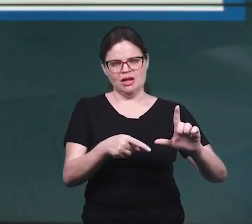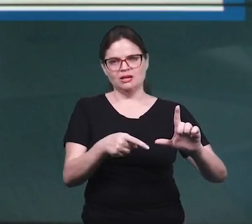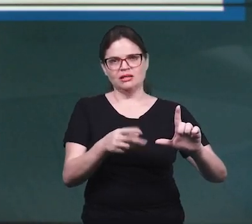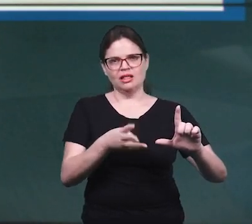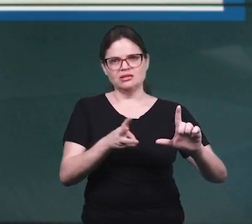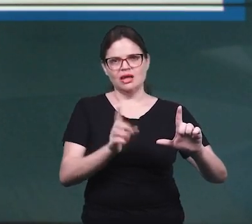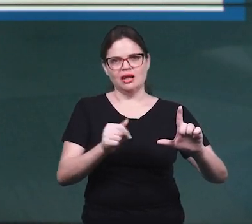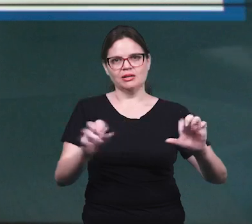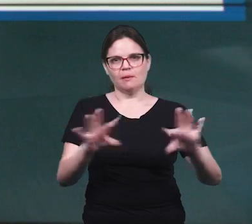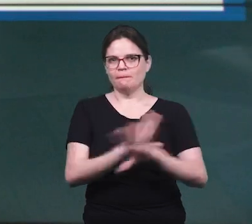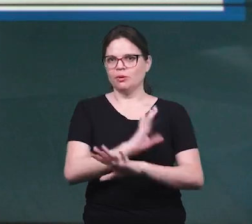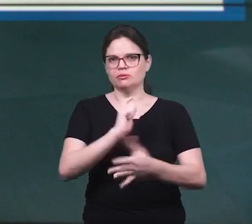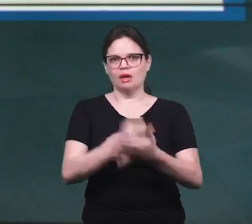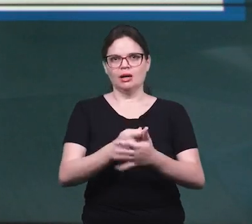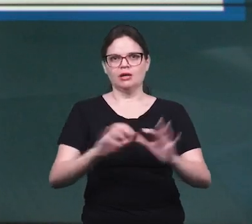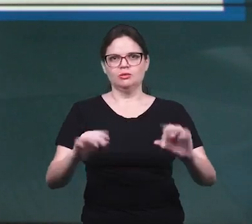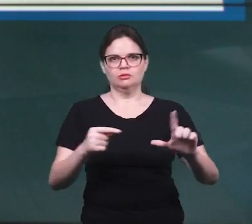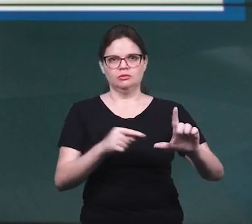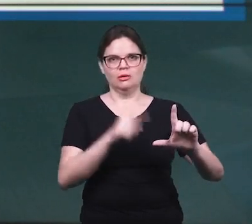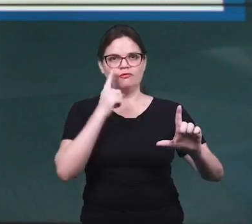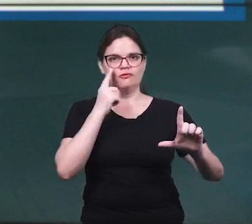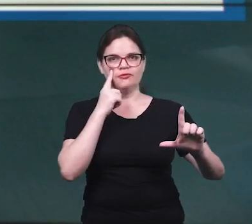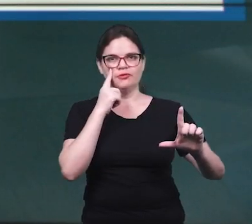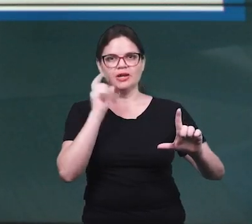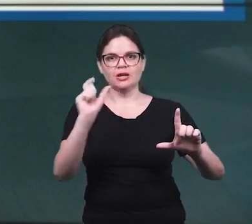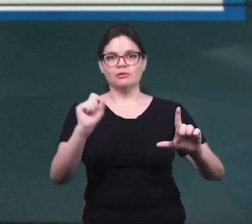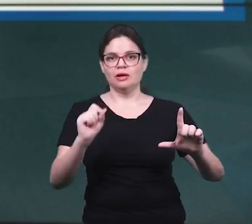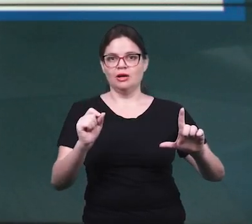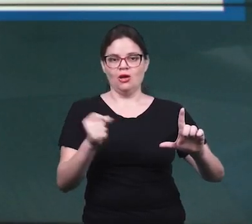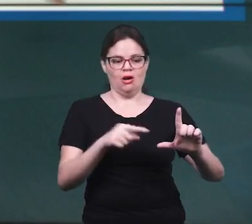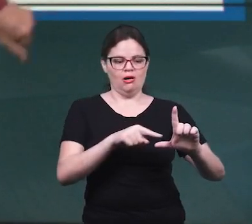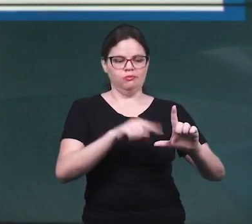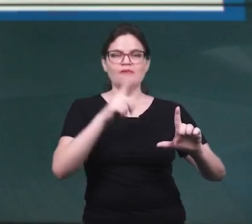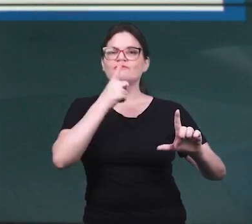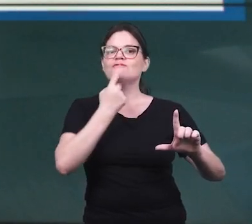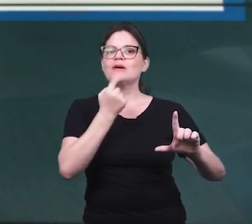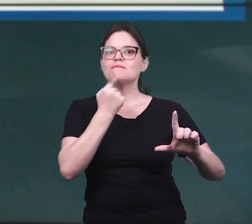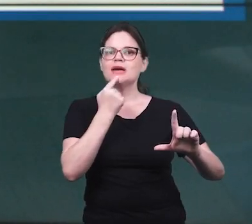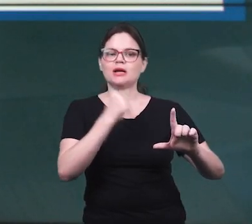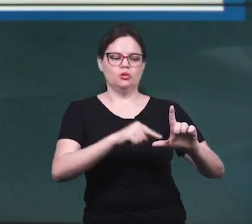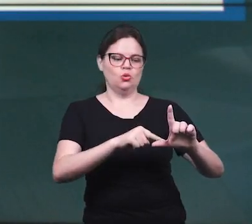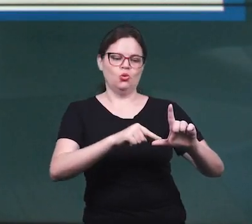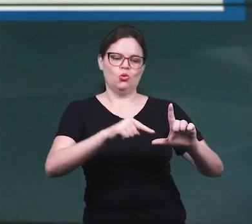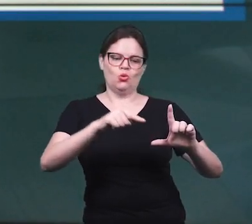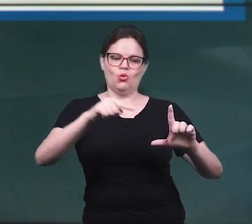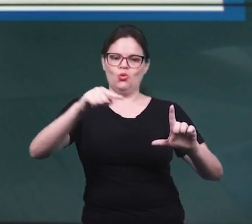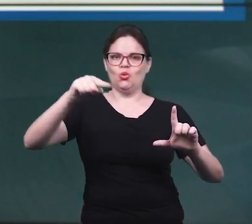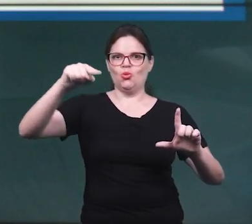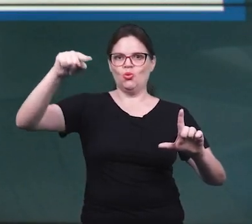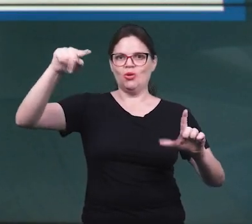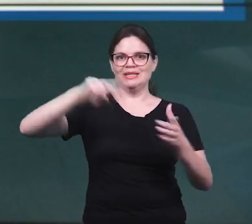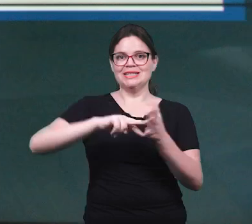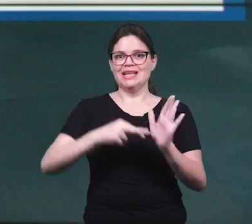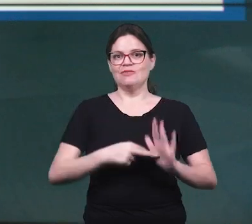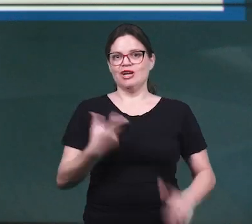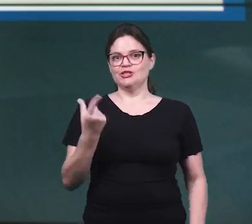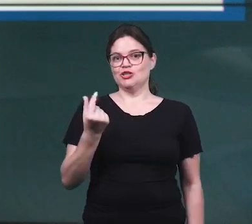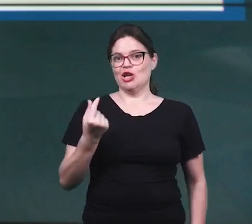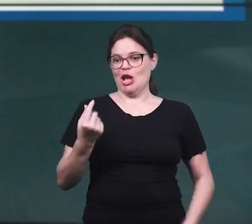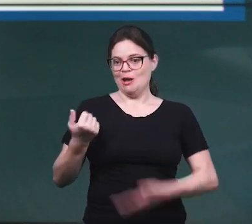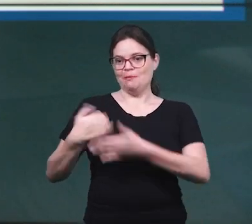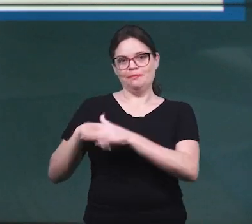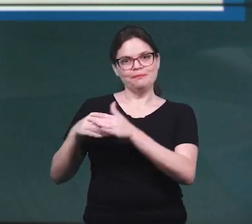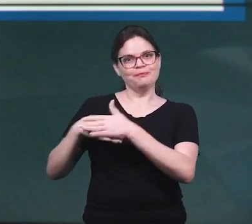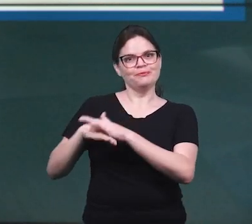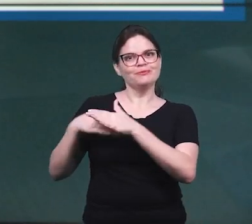ó, vai só aumentando, ó, a minha riqueza, ó. Quando eu faço isso, mesmo